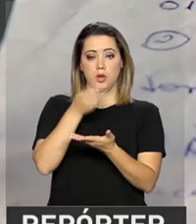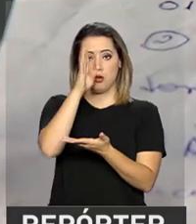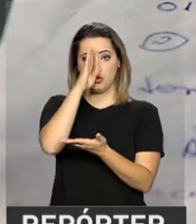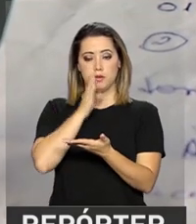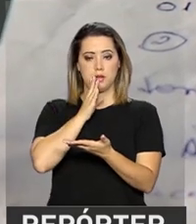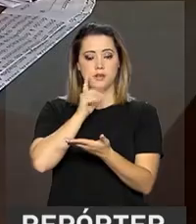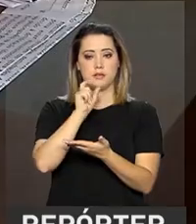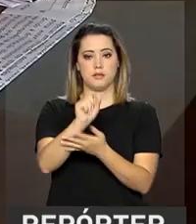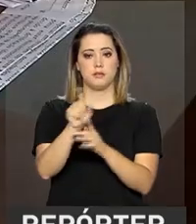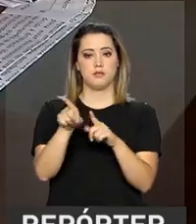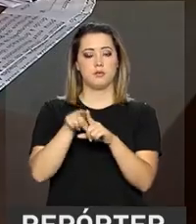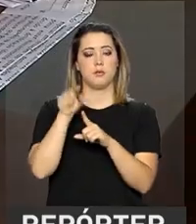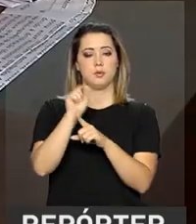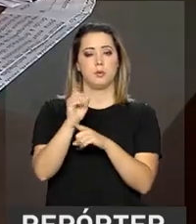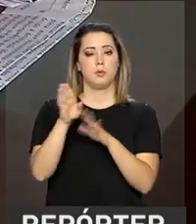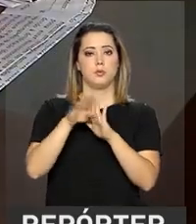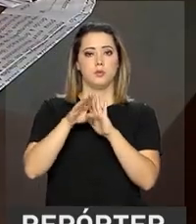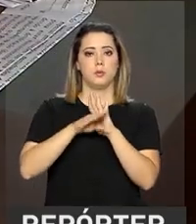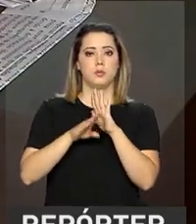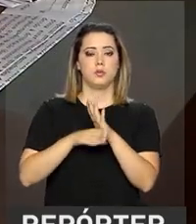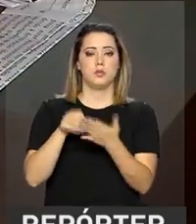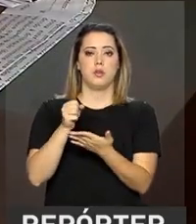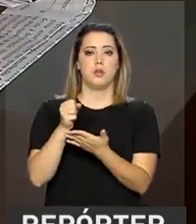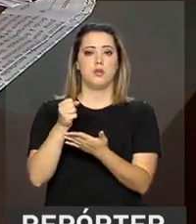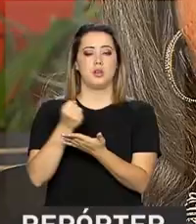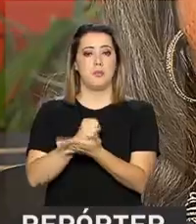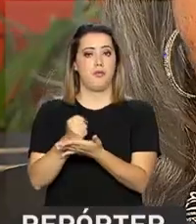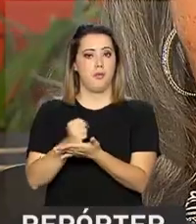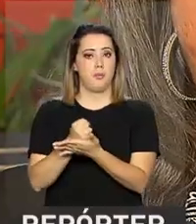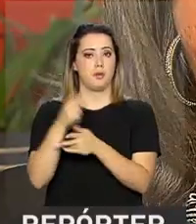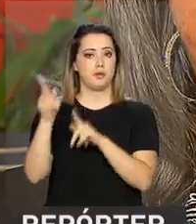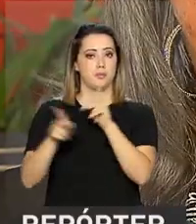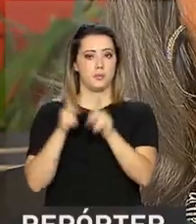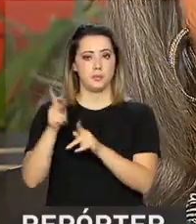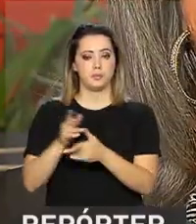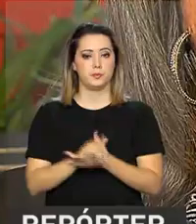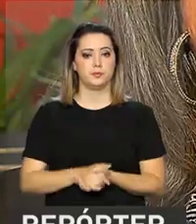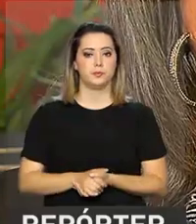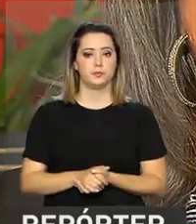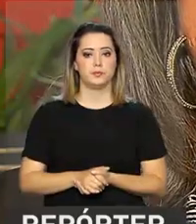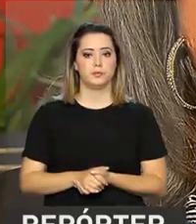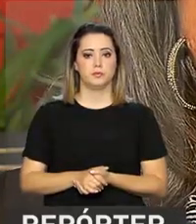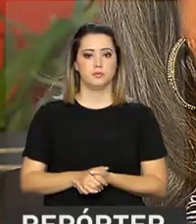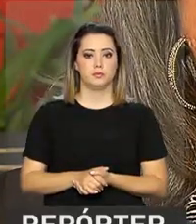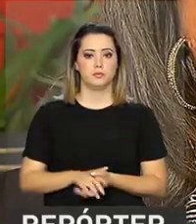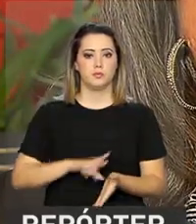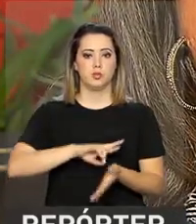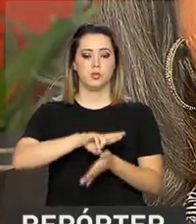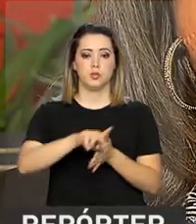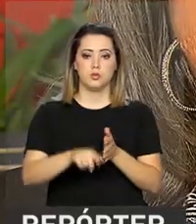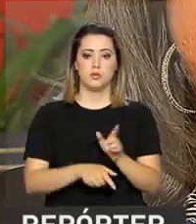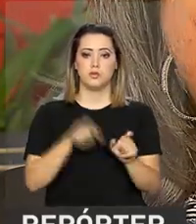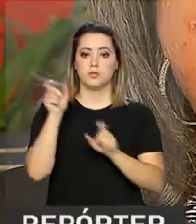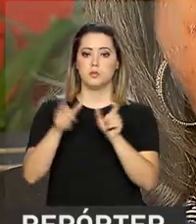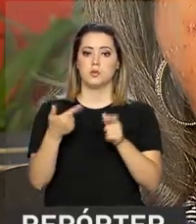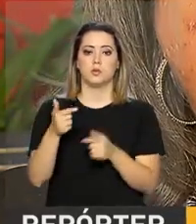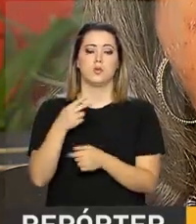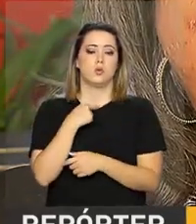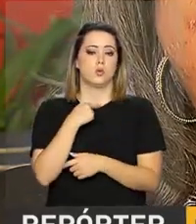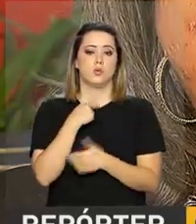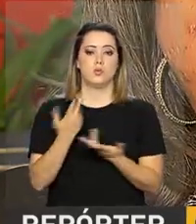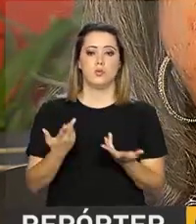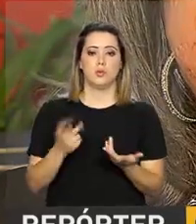gratuita por meio do programa farmácia popular isto milhares de pessoas que não podem então esse